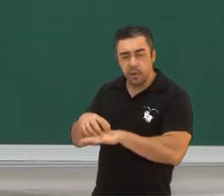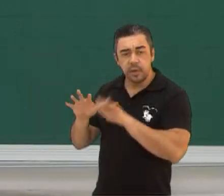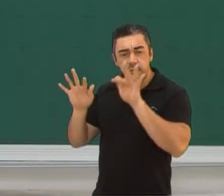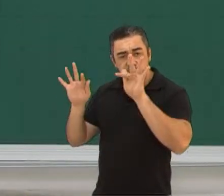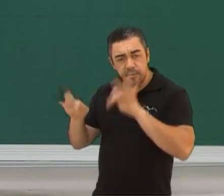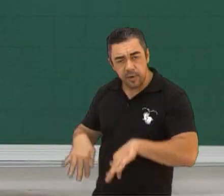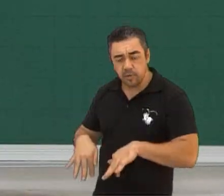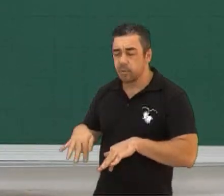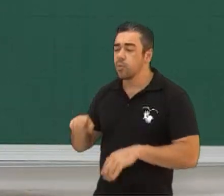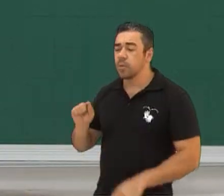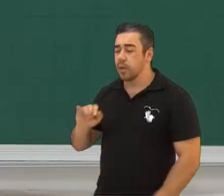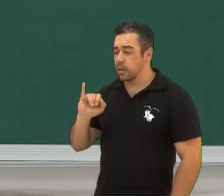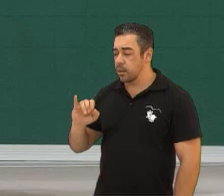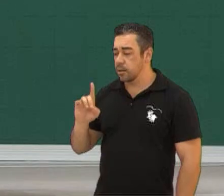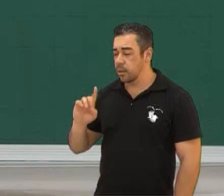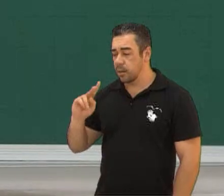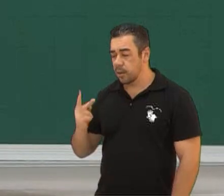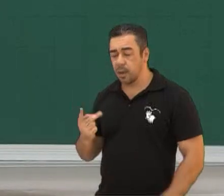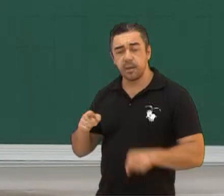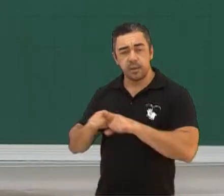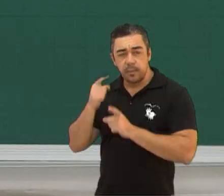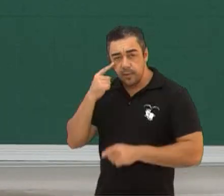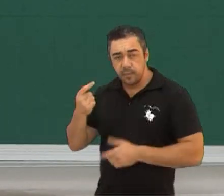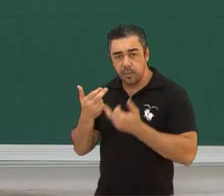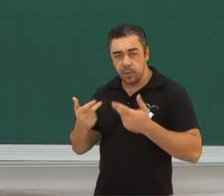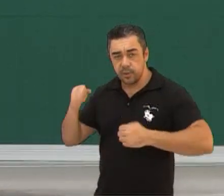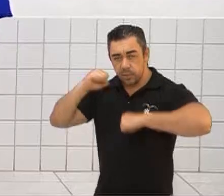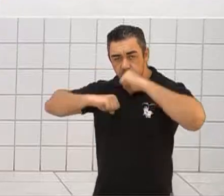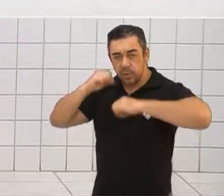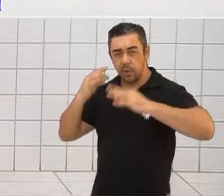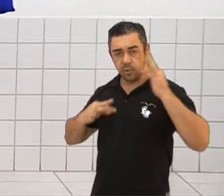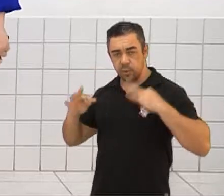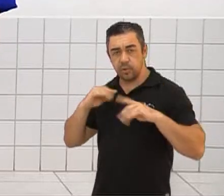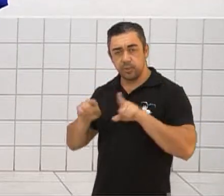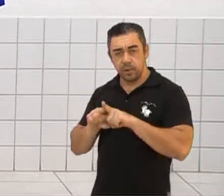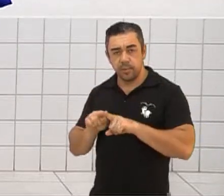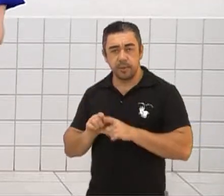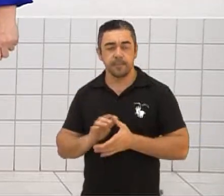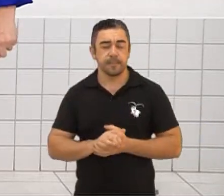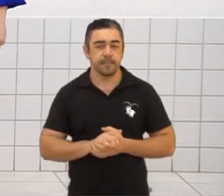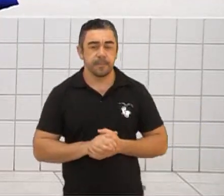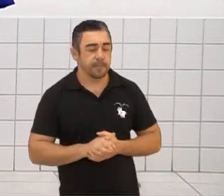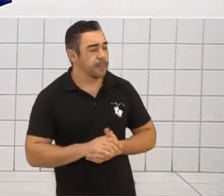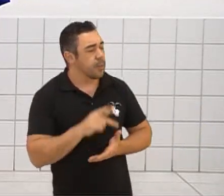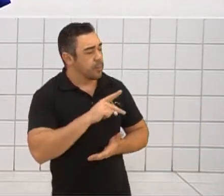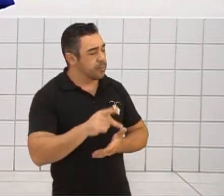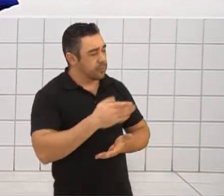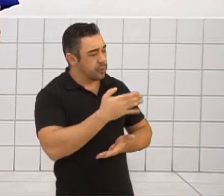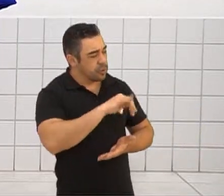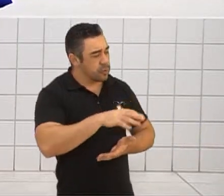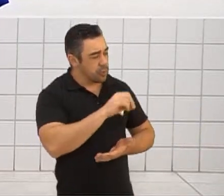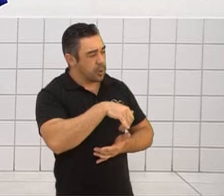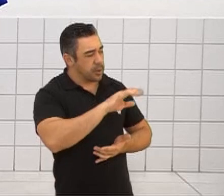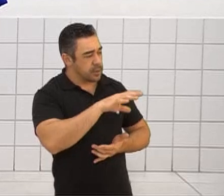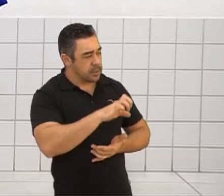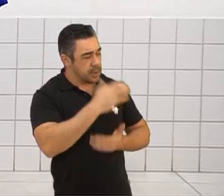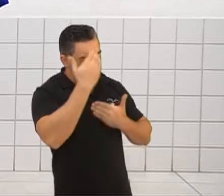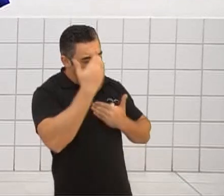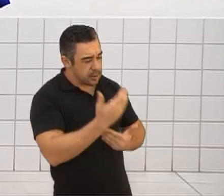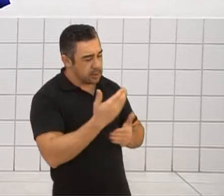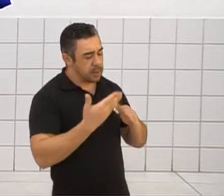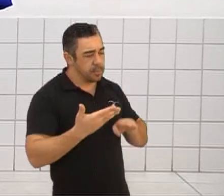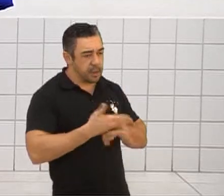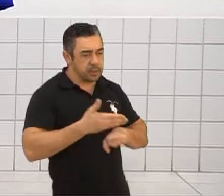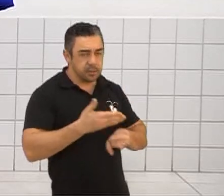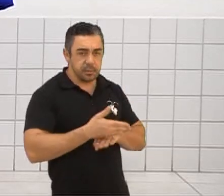IDH, além de dar uma resgatada no aspecto industrial e turístico, né, professor? Exato. Professora Joyce, quero agradecer, né, por essa participação, então,